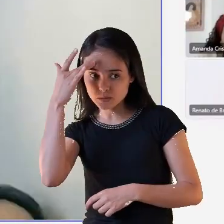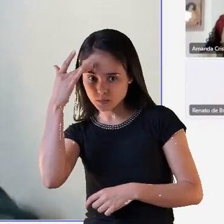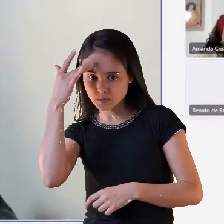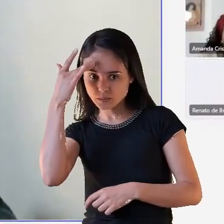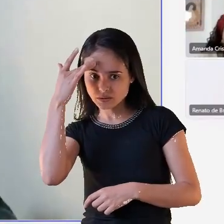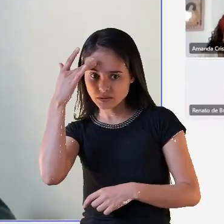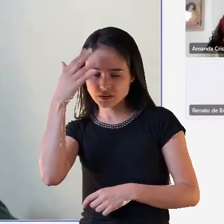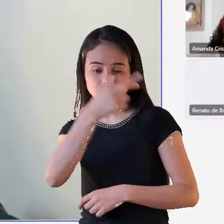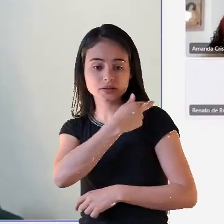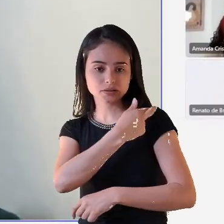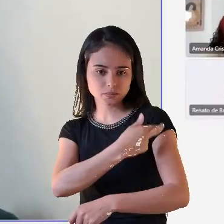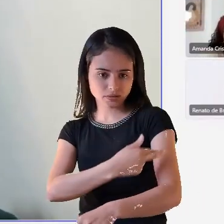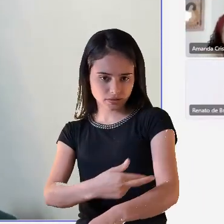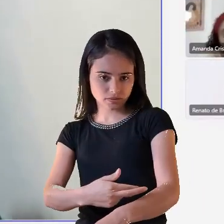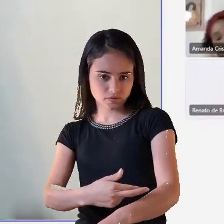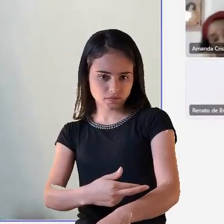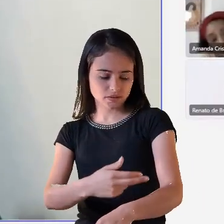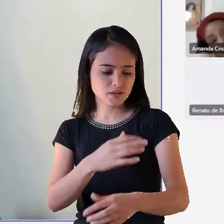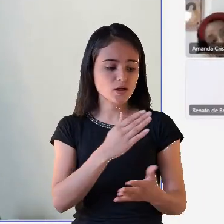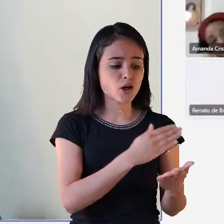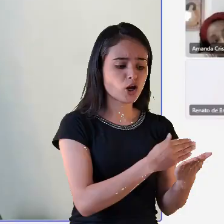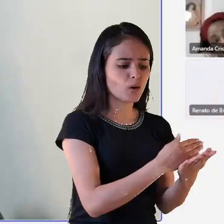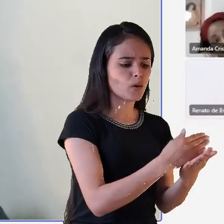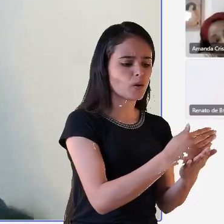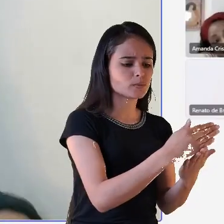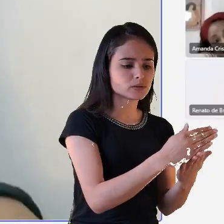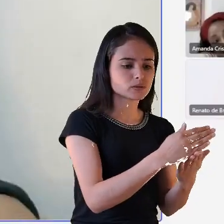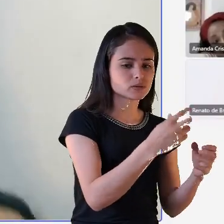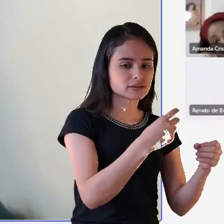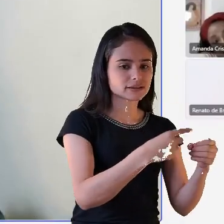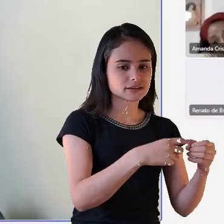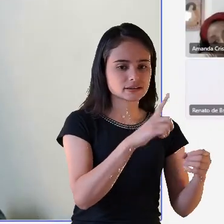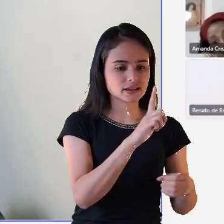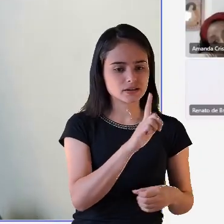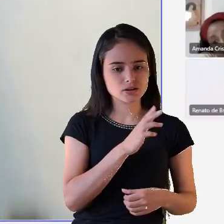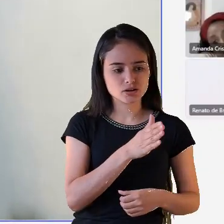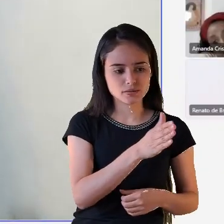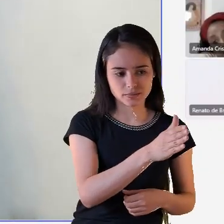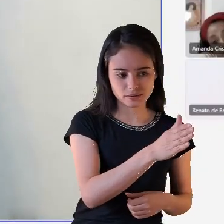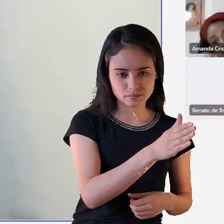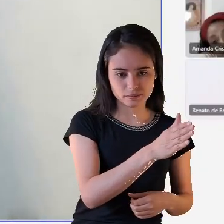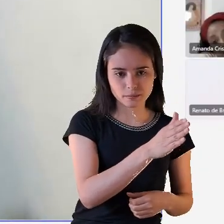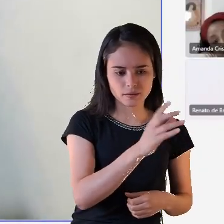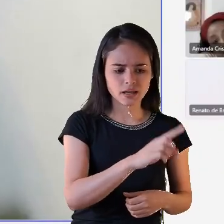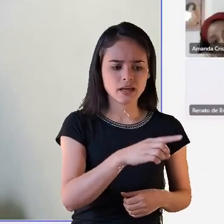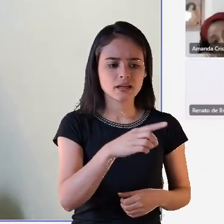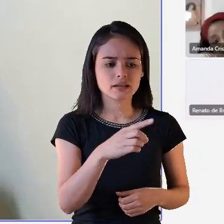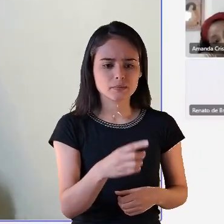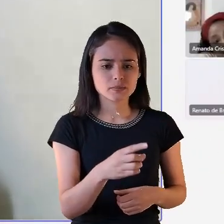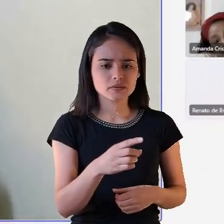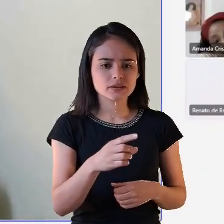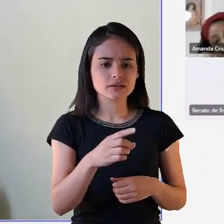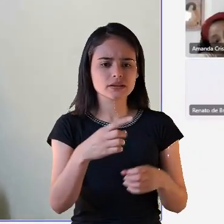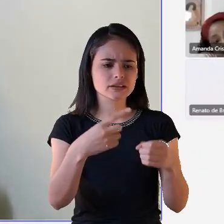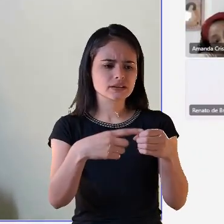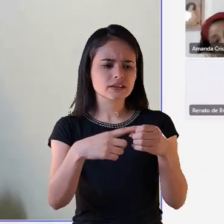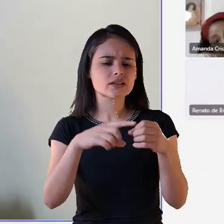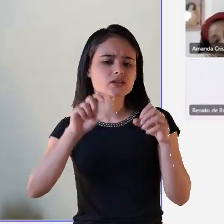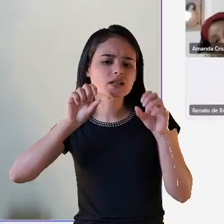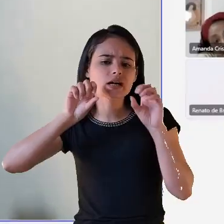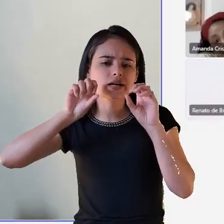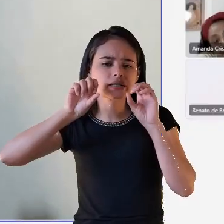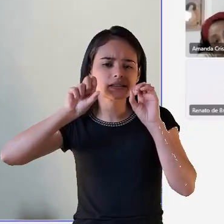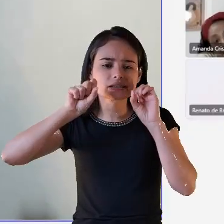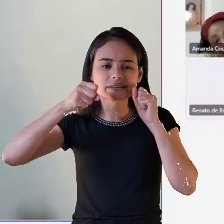Lambari, com uma programação organizada pelo Vagão 98. Segunda-feira foi em Campanha, com uma